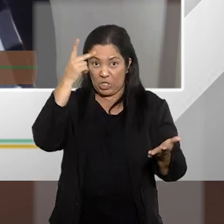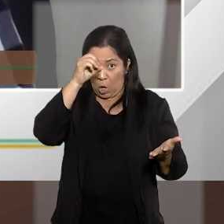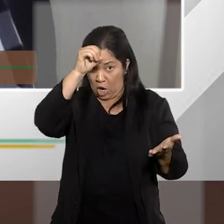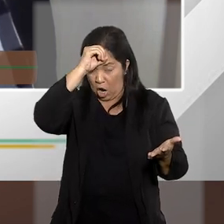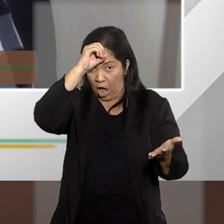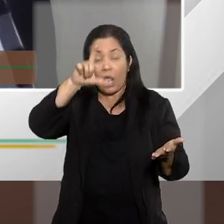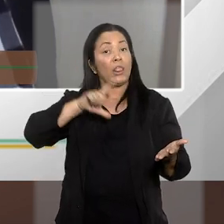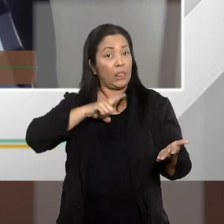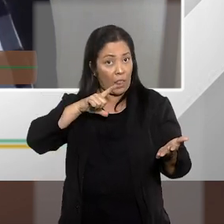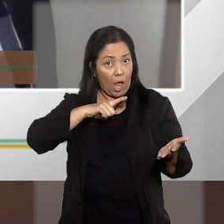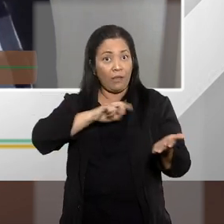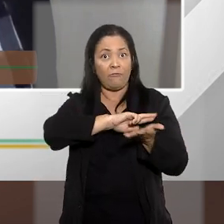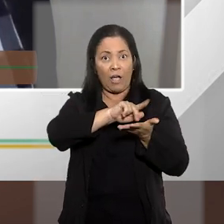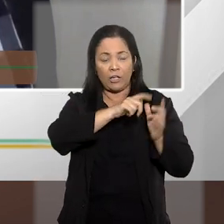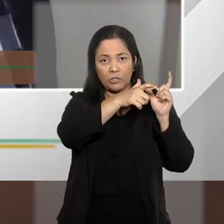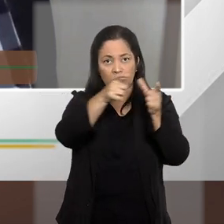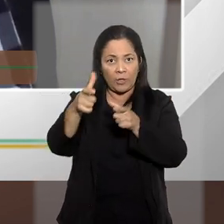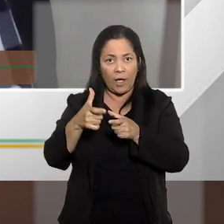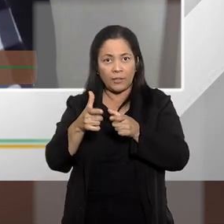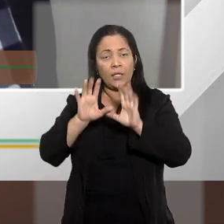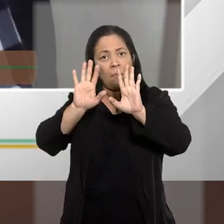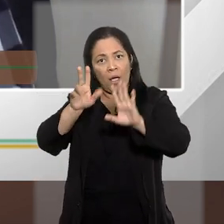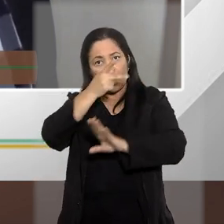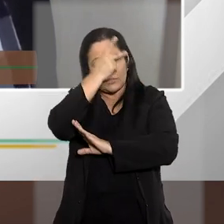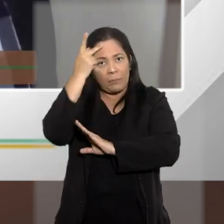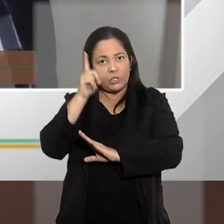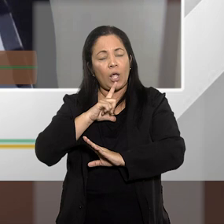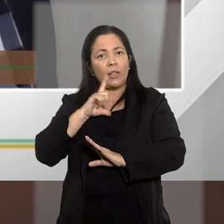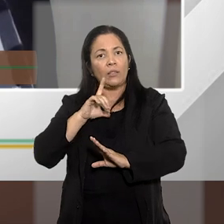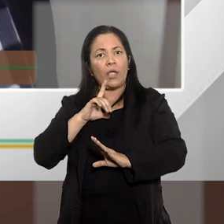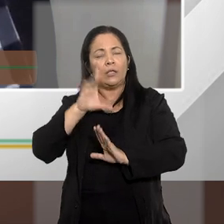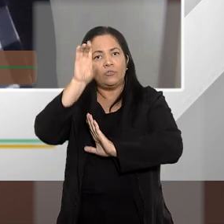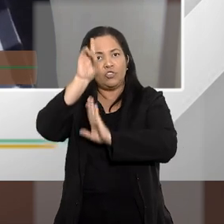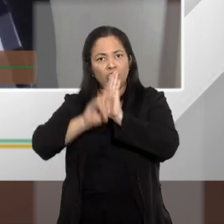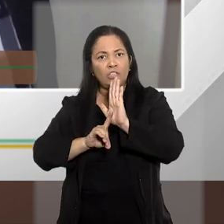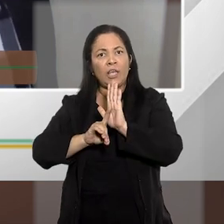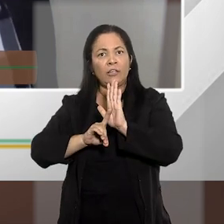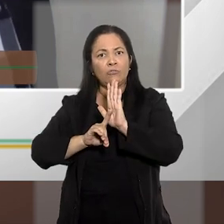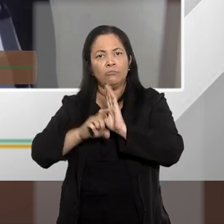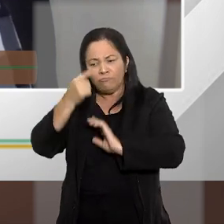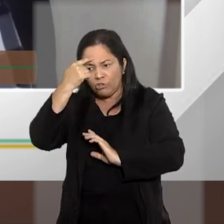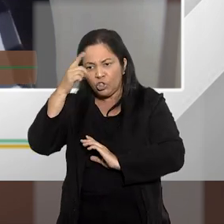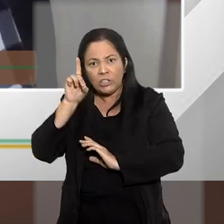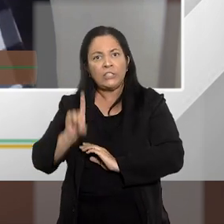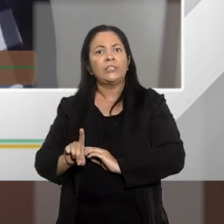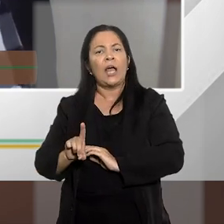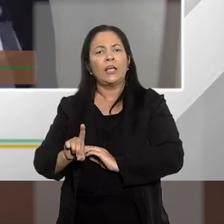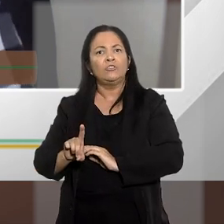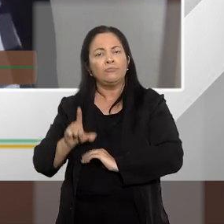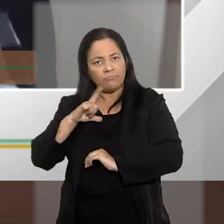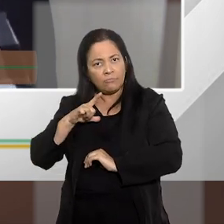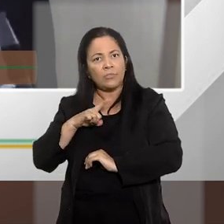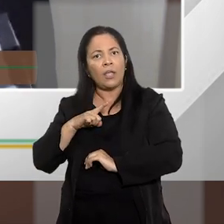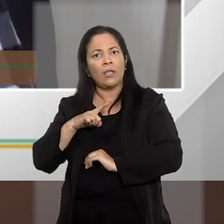é um direito assistido, garantido, de importância, porque reconhece a dignidade, porque reconhece a sua existência, porque